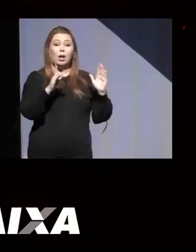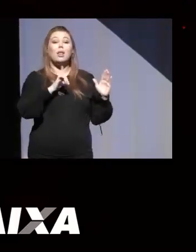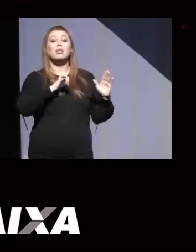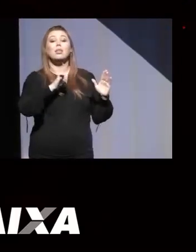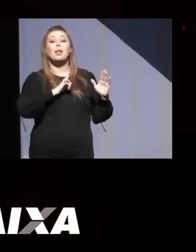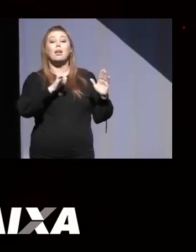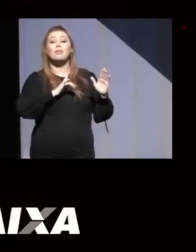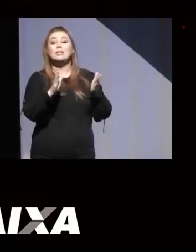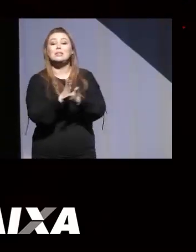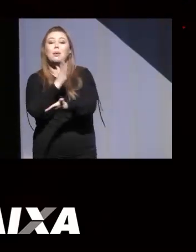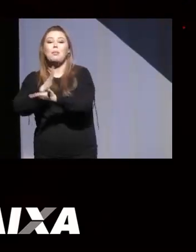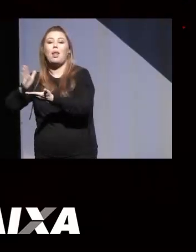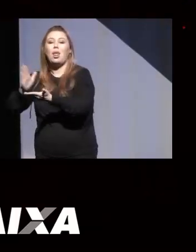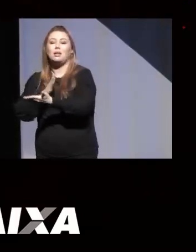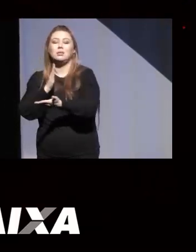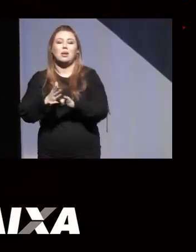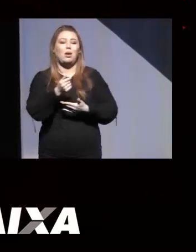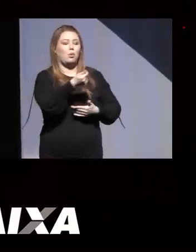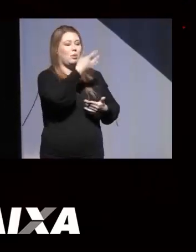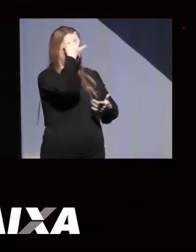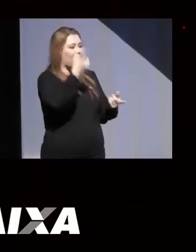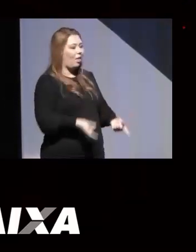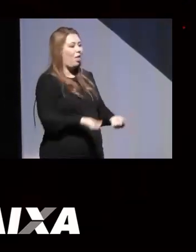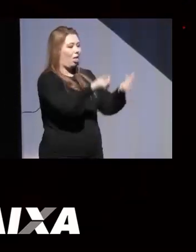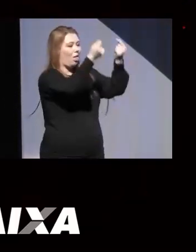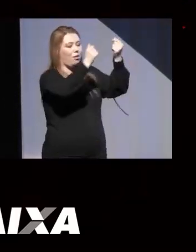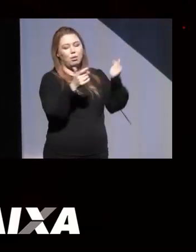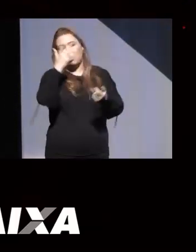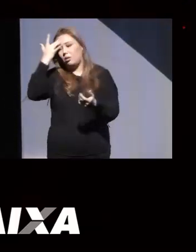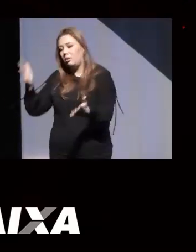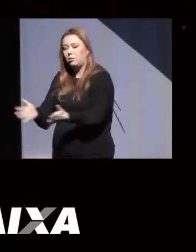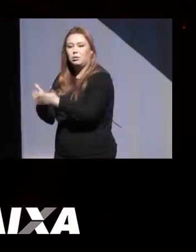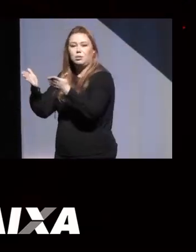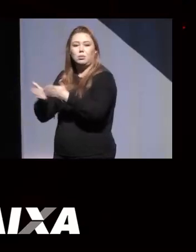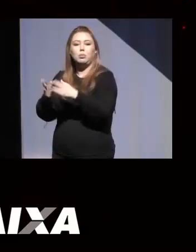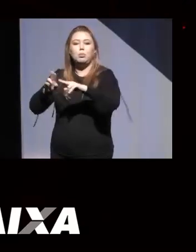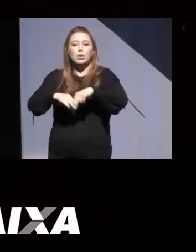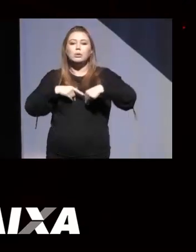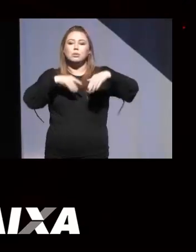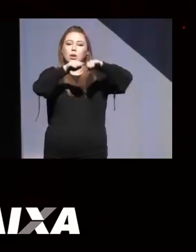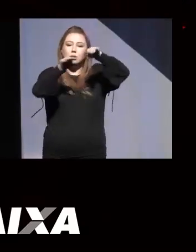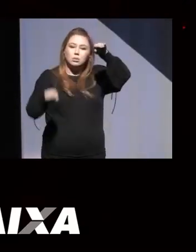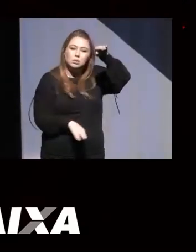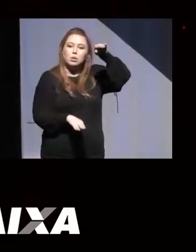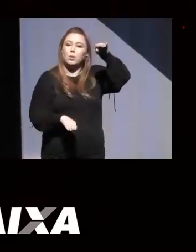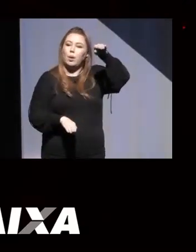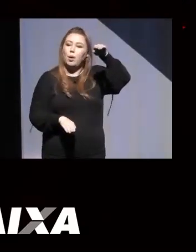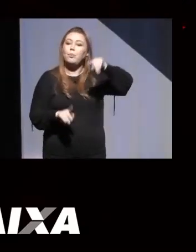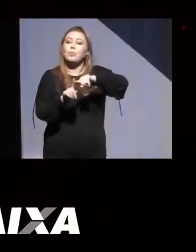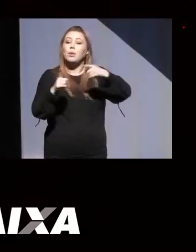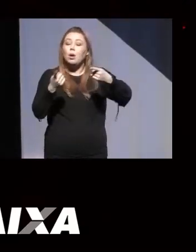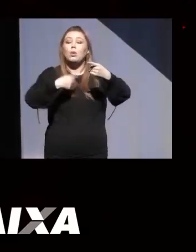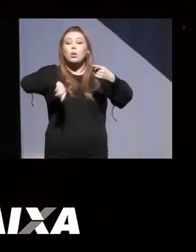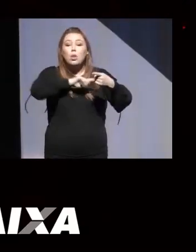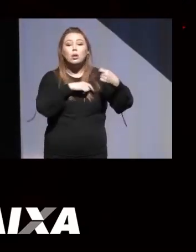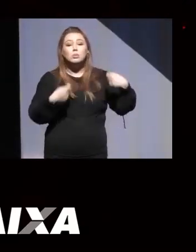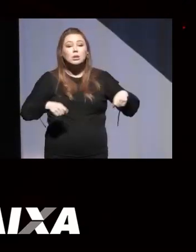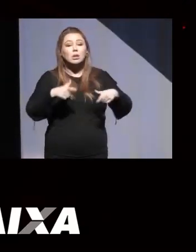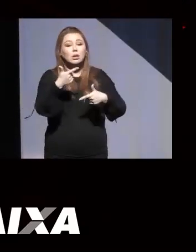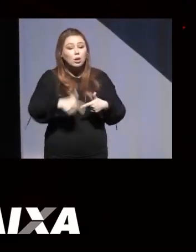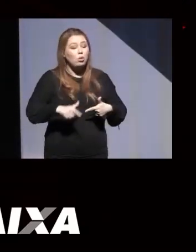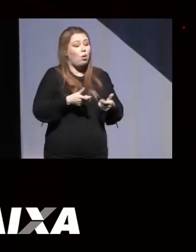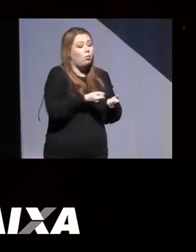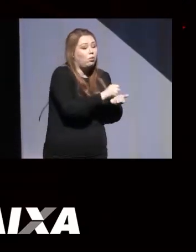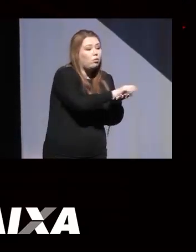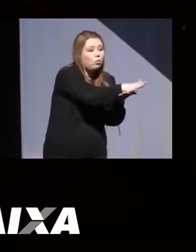distribuição de riquezas e isso gerou esse ambiente desigual. Então, nós temos que redistribuir as